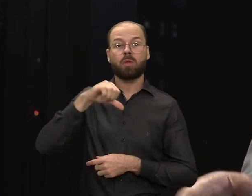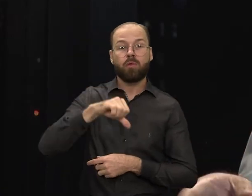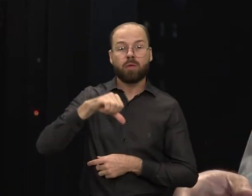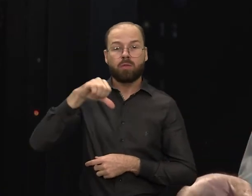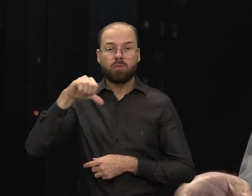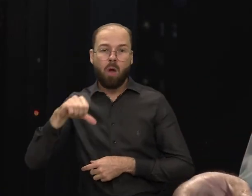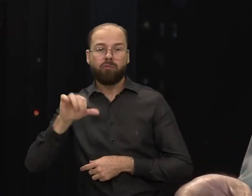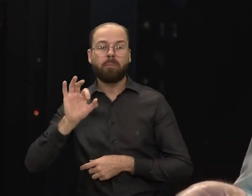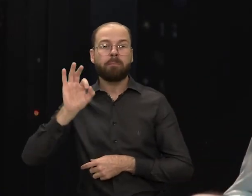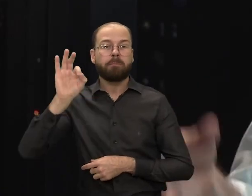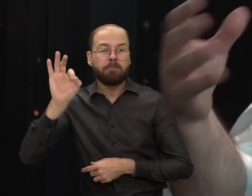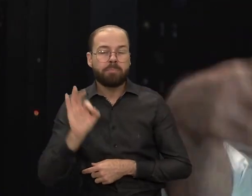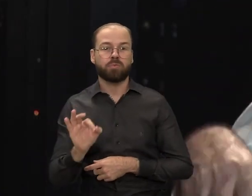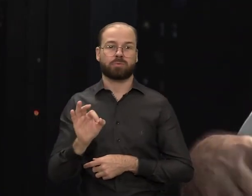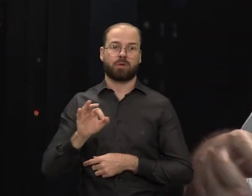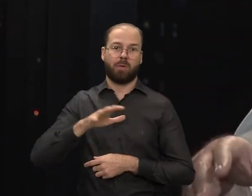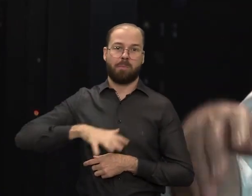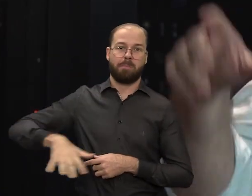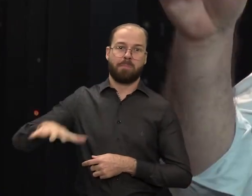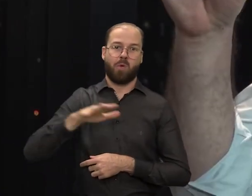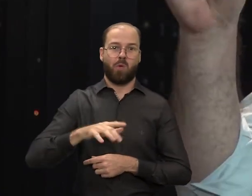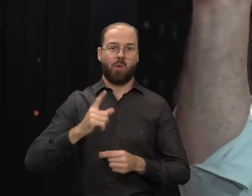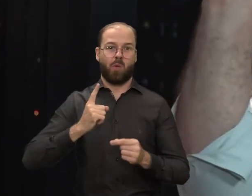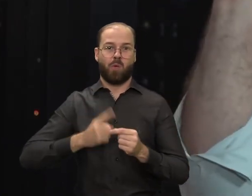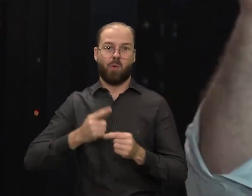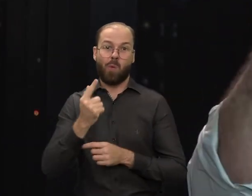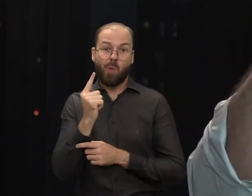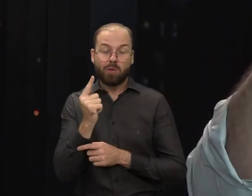99,97% da população de Goiânia está na área urbana, é só